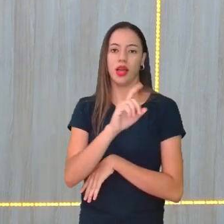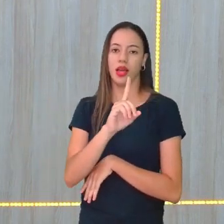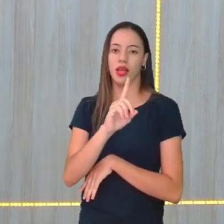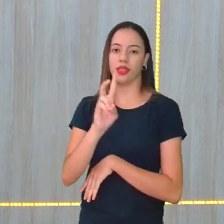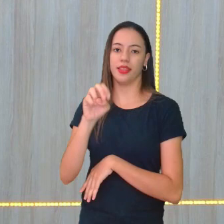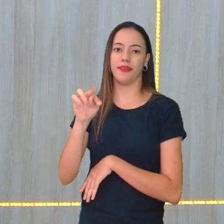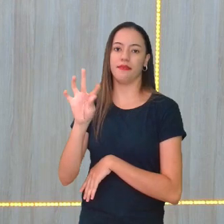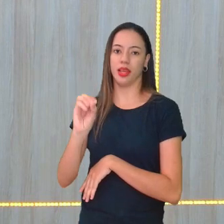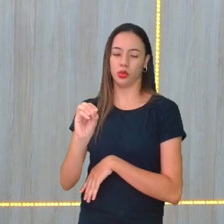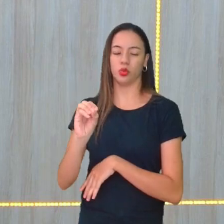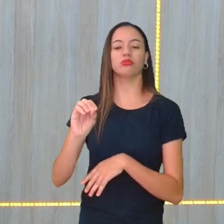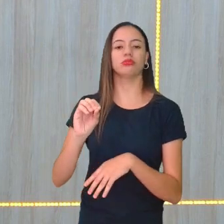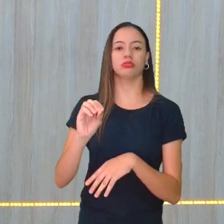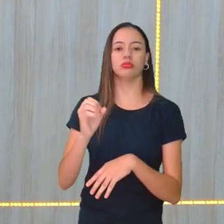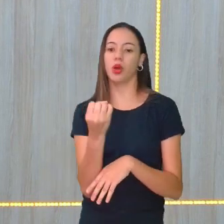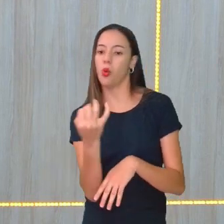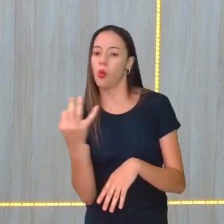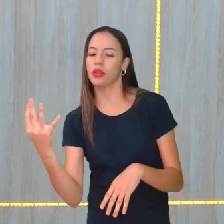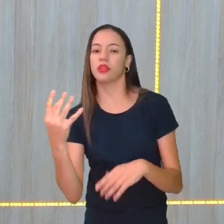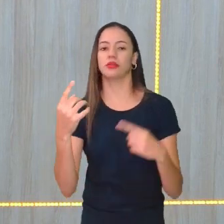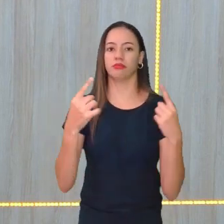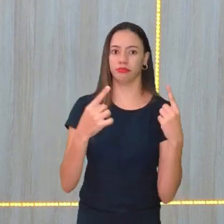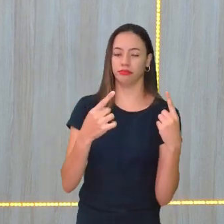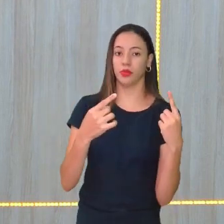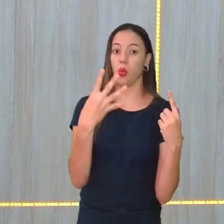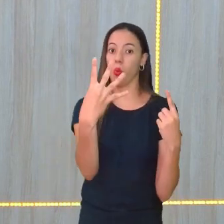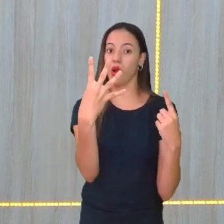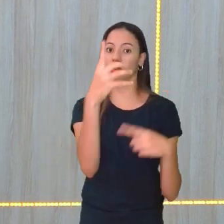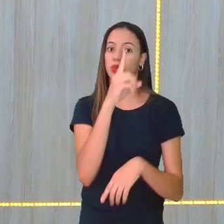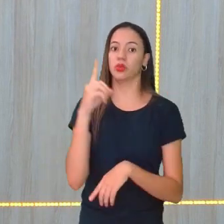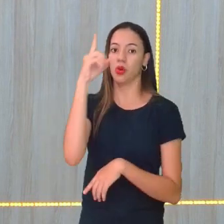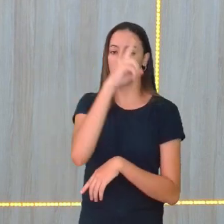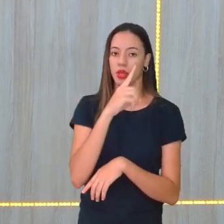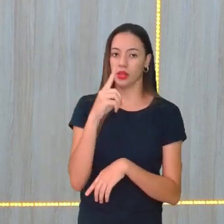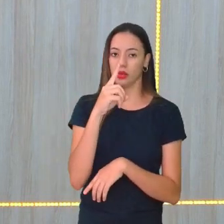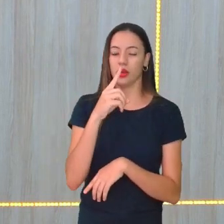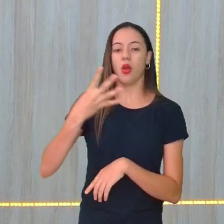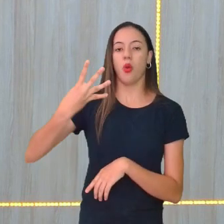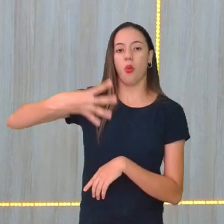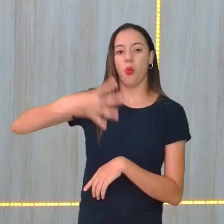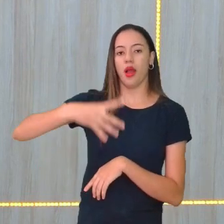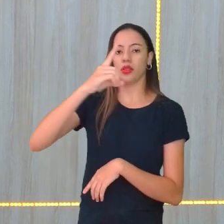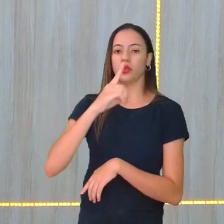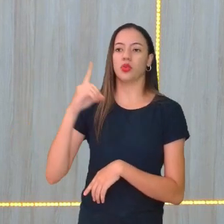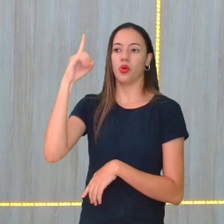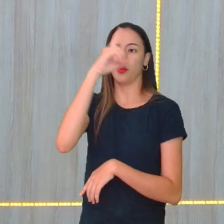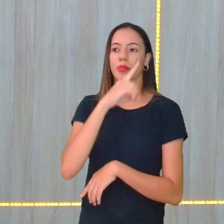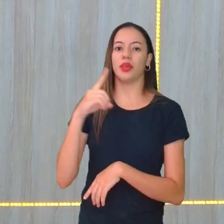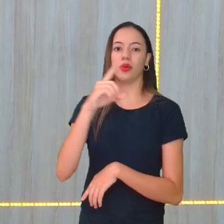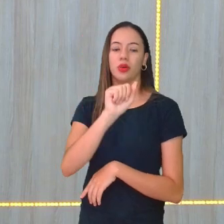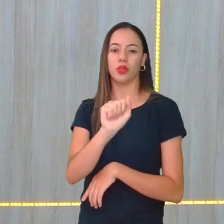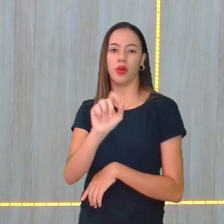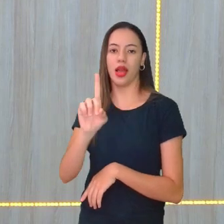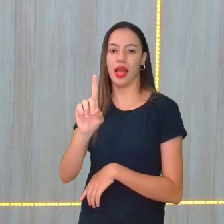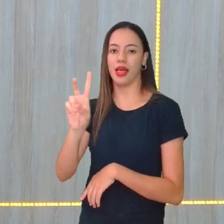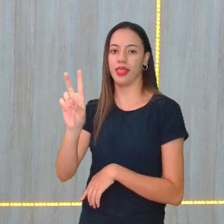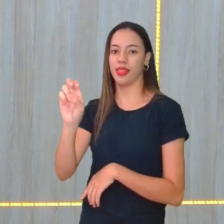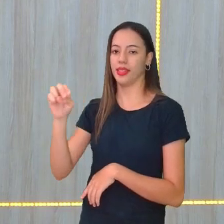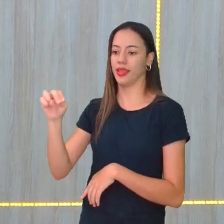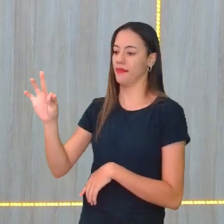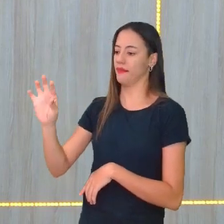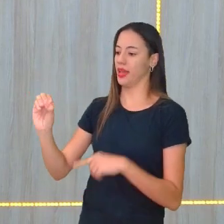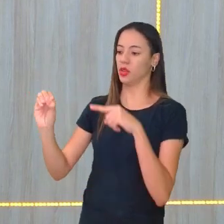domingos, o domingo seguinte ao 4º domingo do Advento, né, que é uma palavra que significa